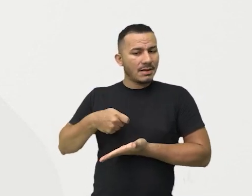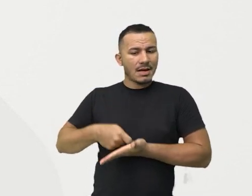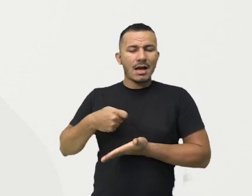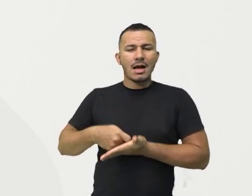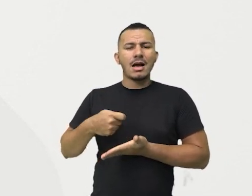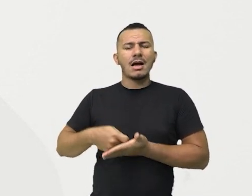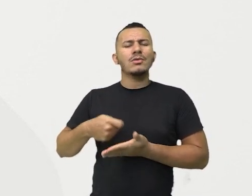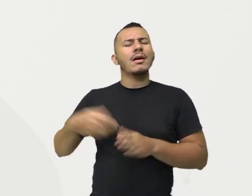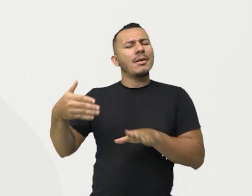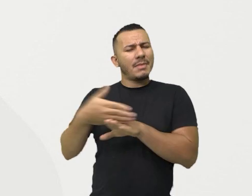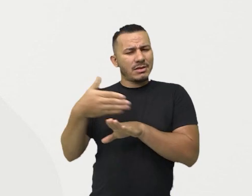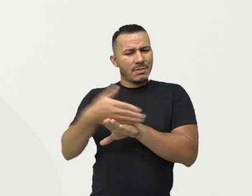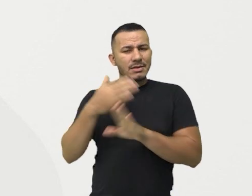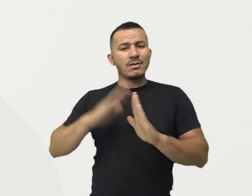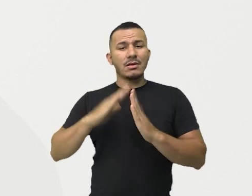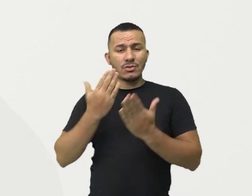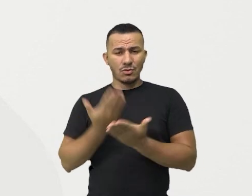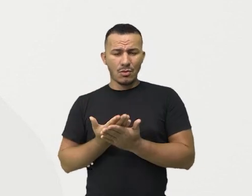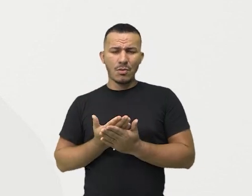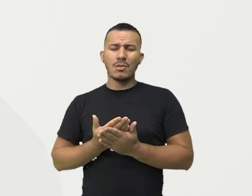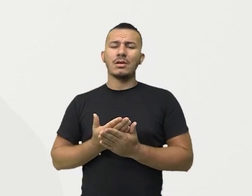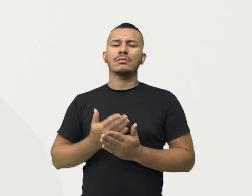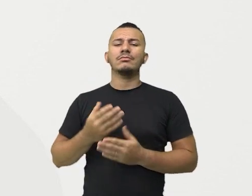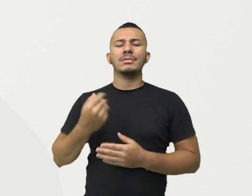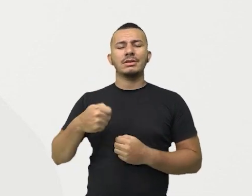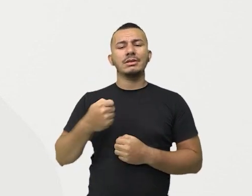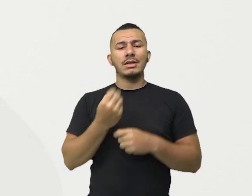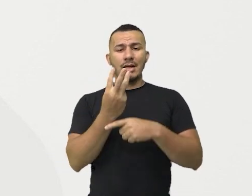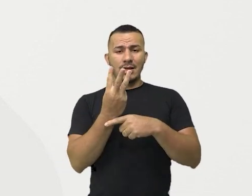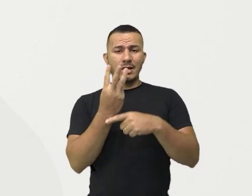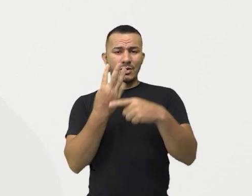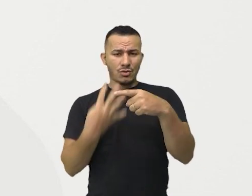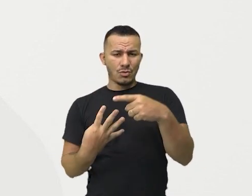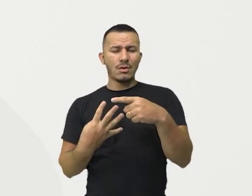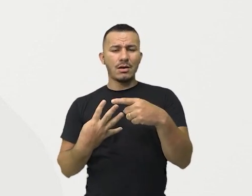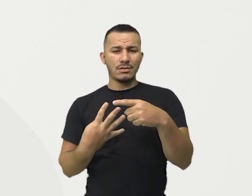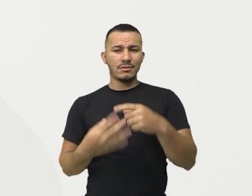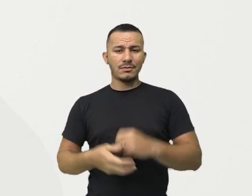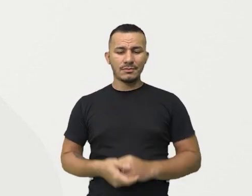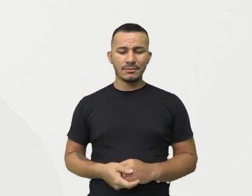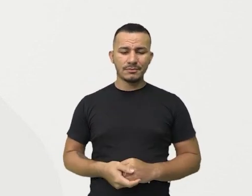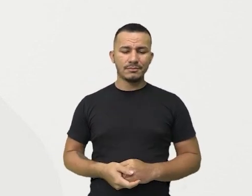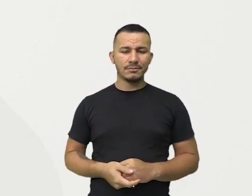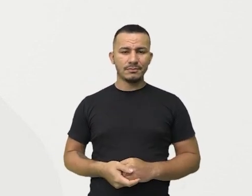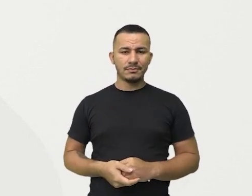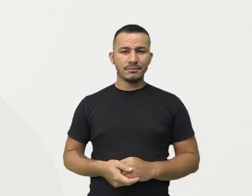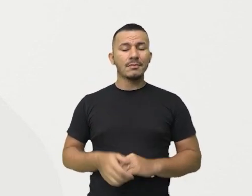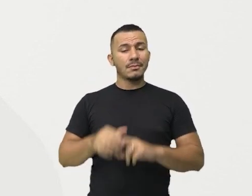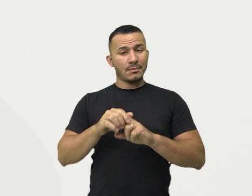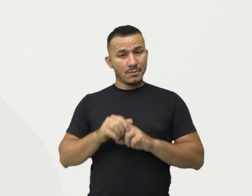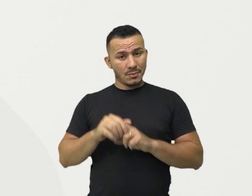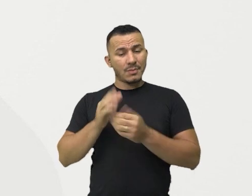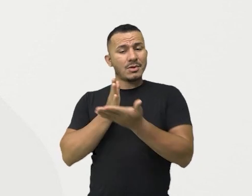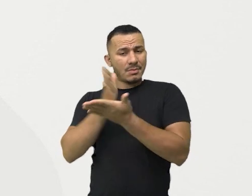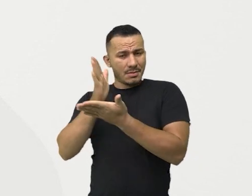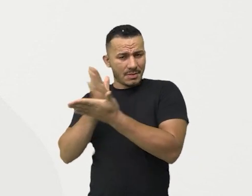a frequência de pelo menos 3/4 desses dias para